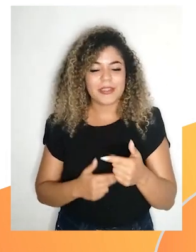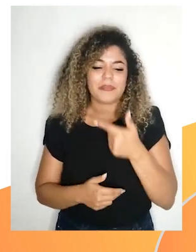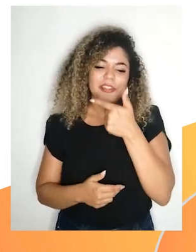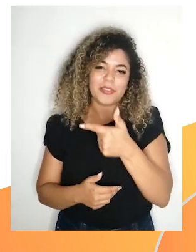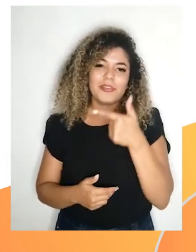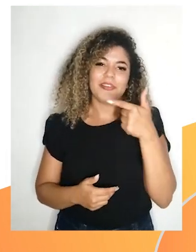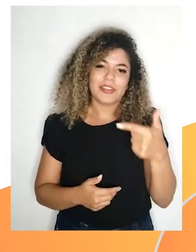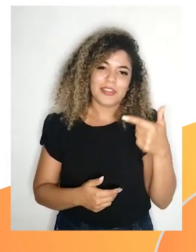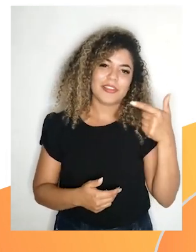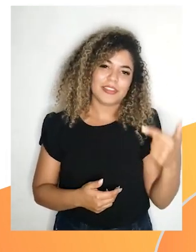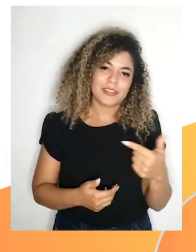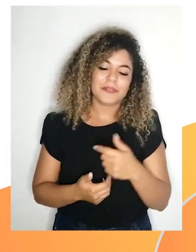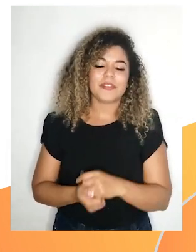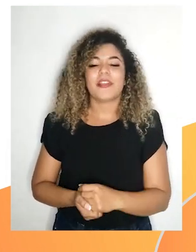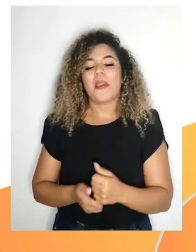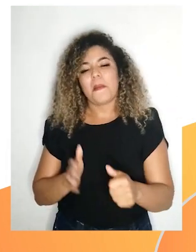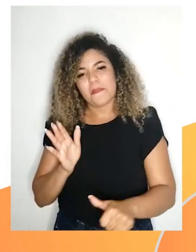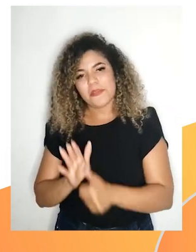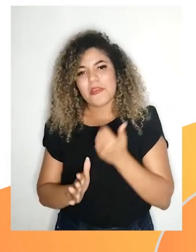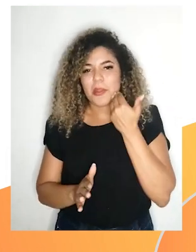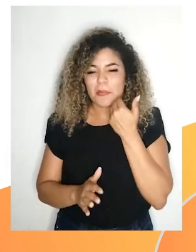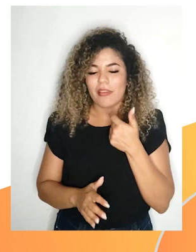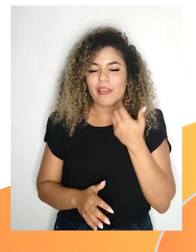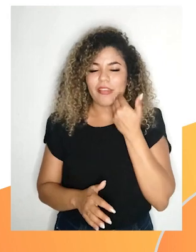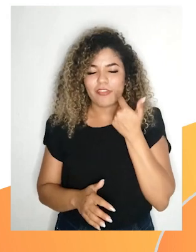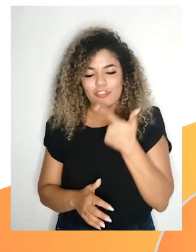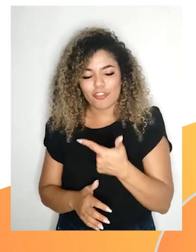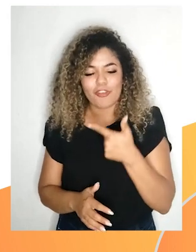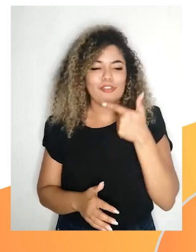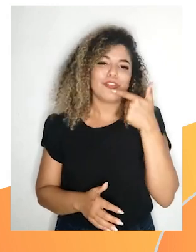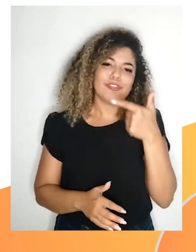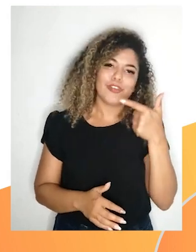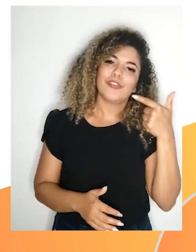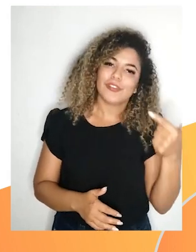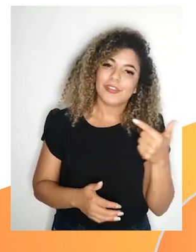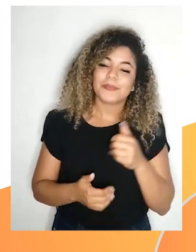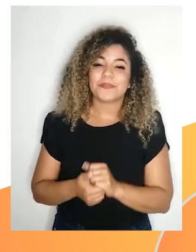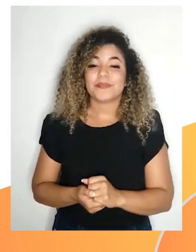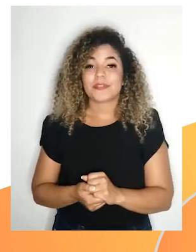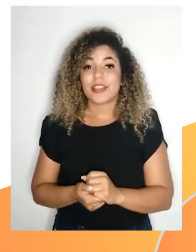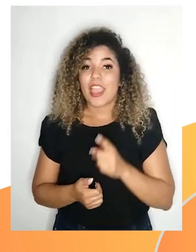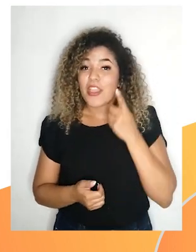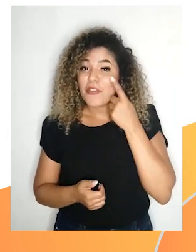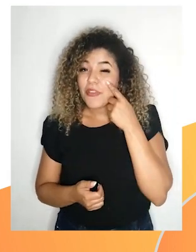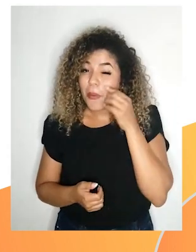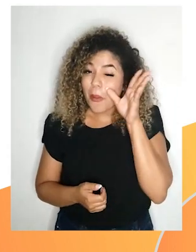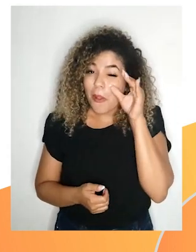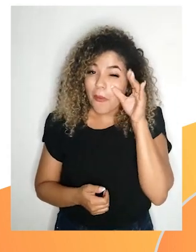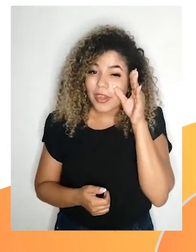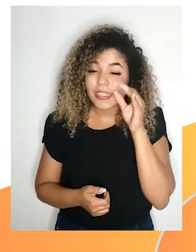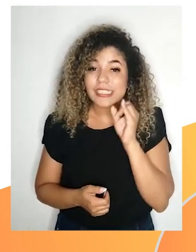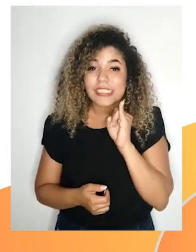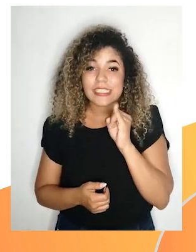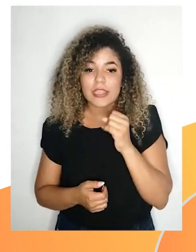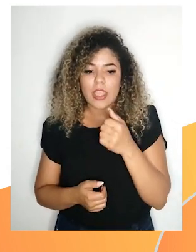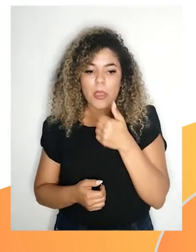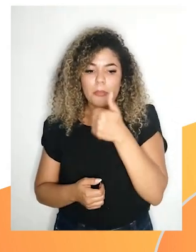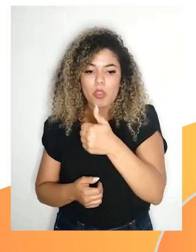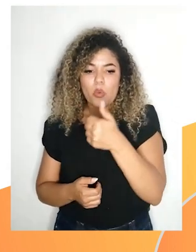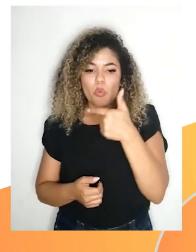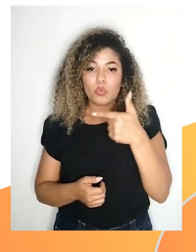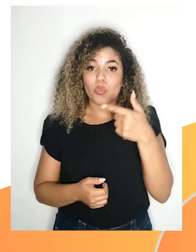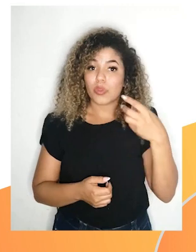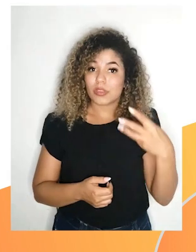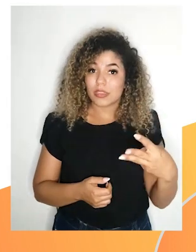mesma possibilidade, né? O peixe primeiro 2, o peixe segundo 2, ou o peixe terceiro 2. E olha uma coisa interessante, quando a gente pegou 1, 2 e